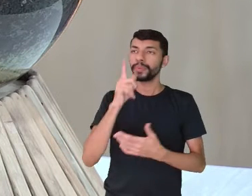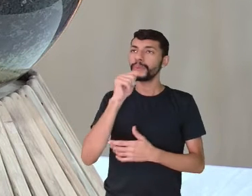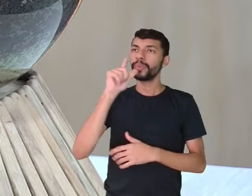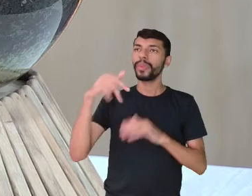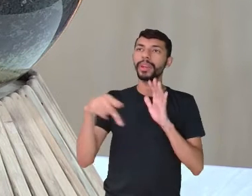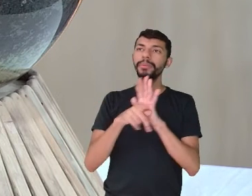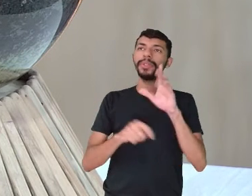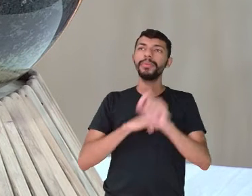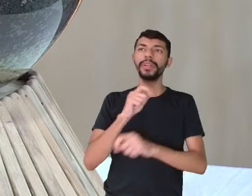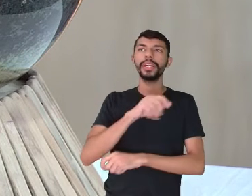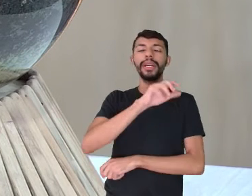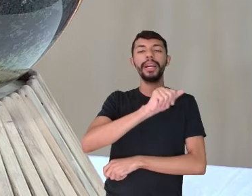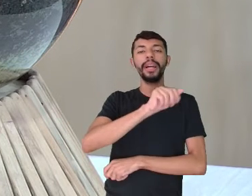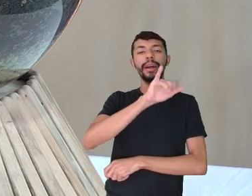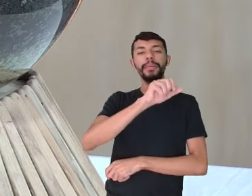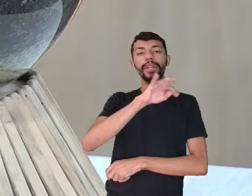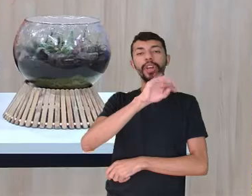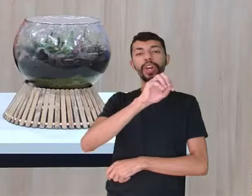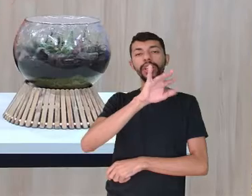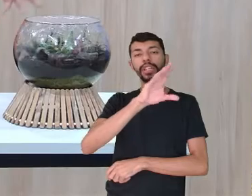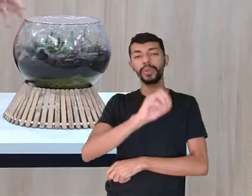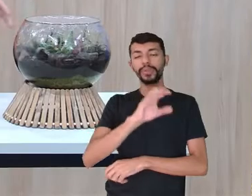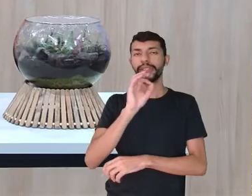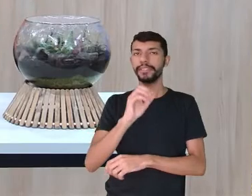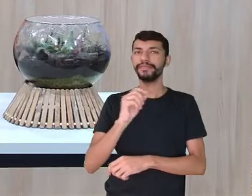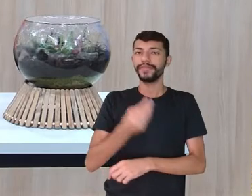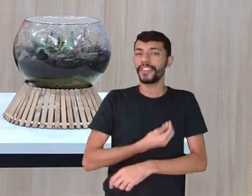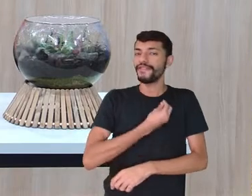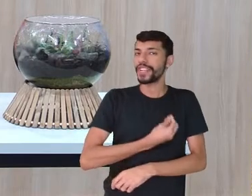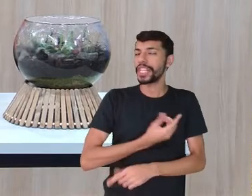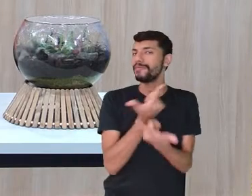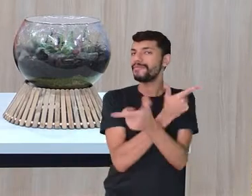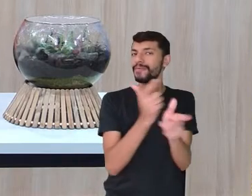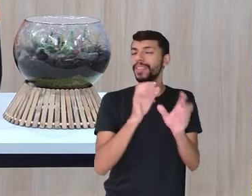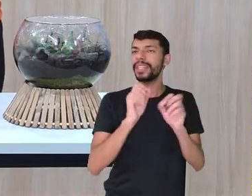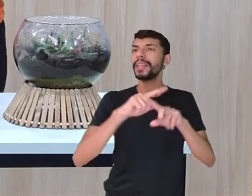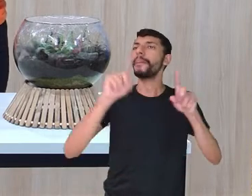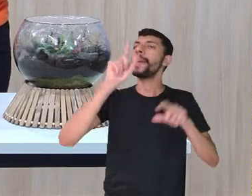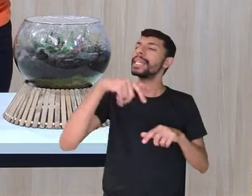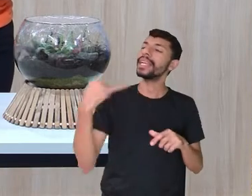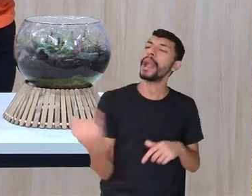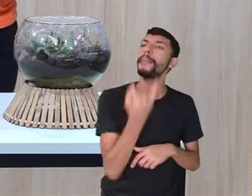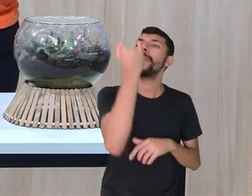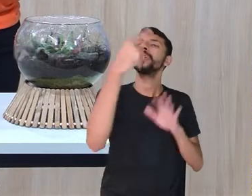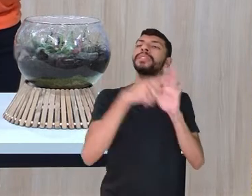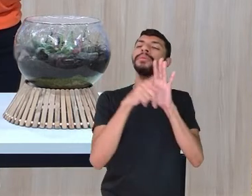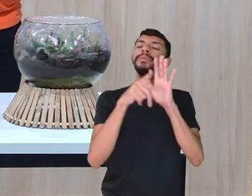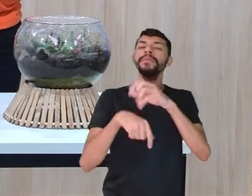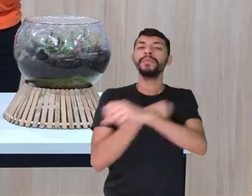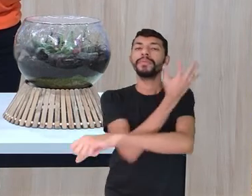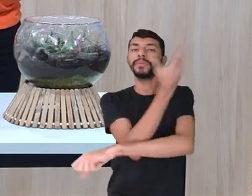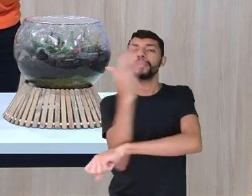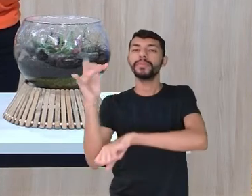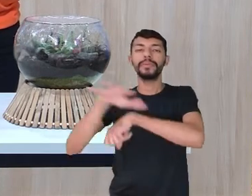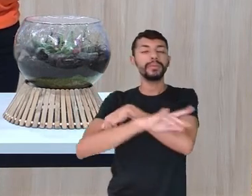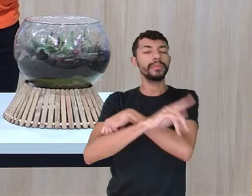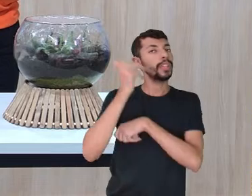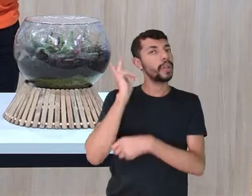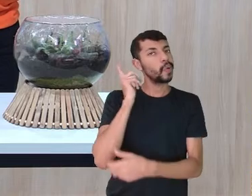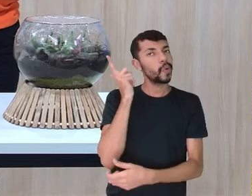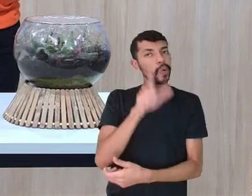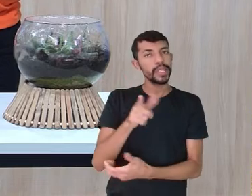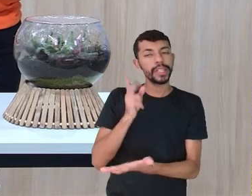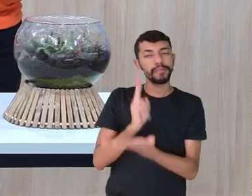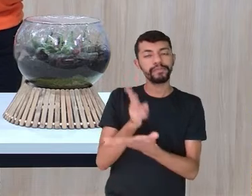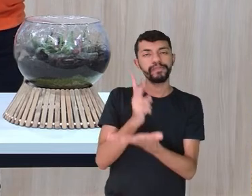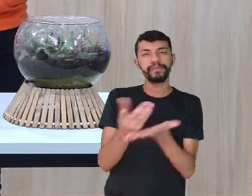fator abiótico, né? Ela não tem vida, mas ela é importante para que o ecossistema mantenha-se em